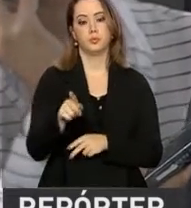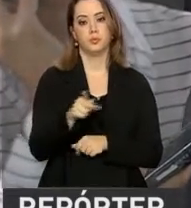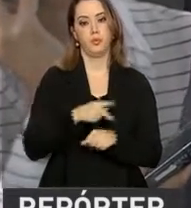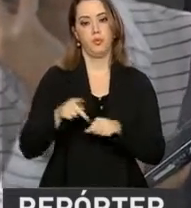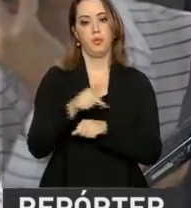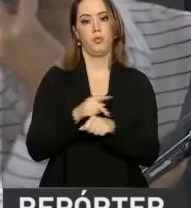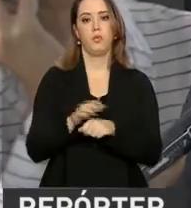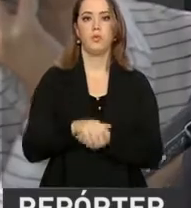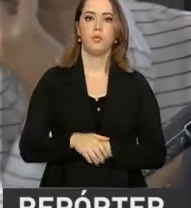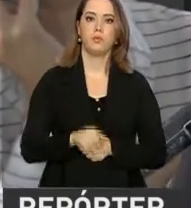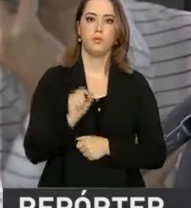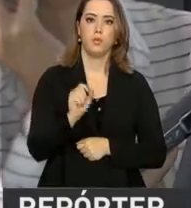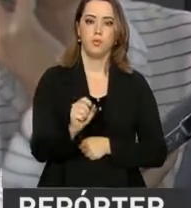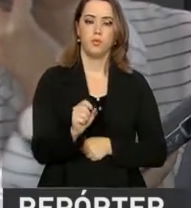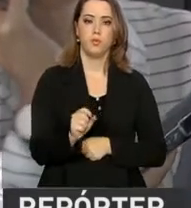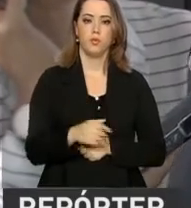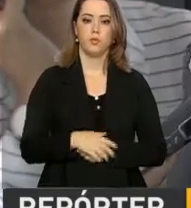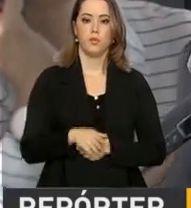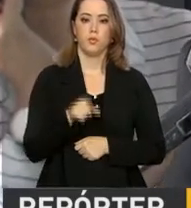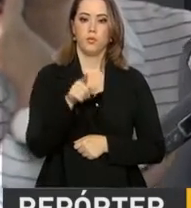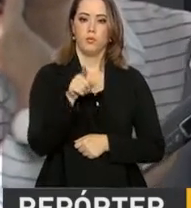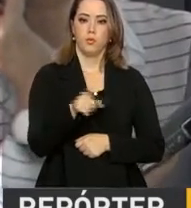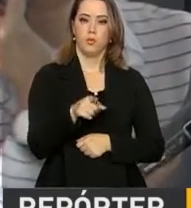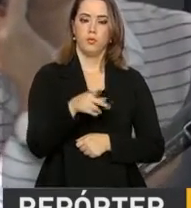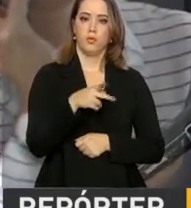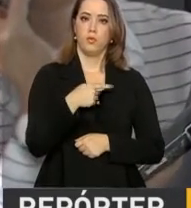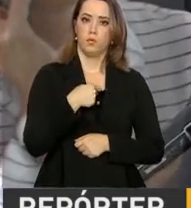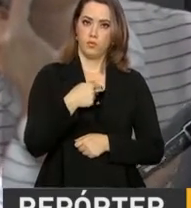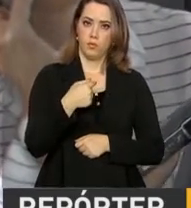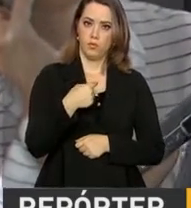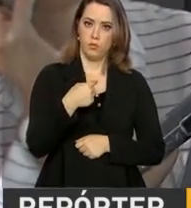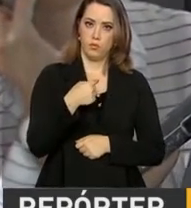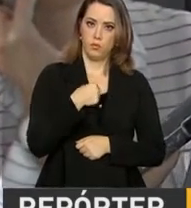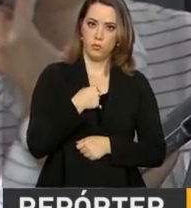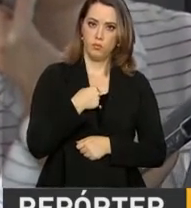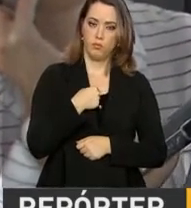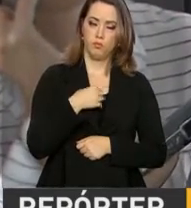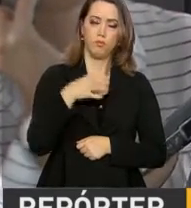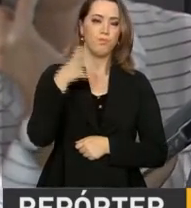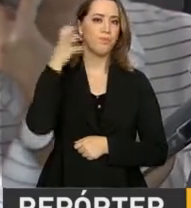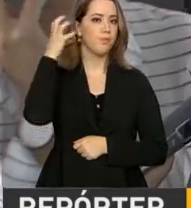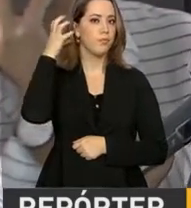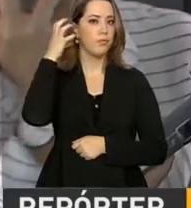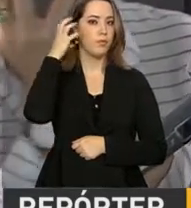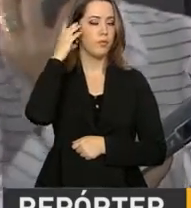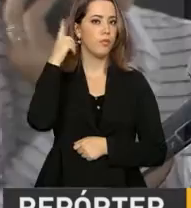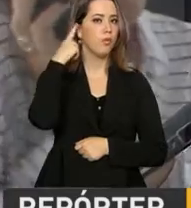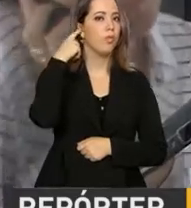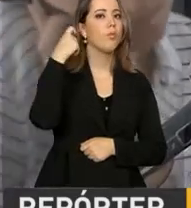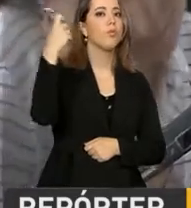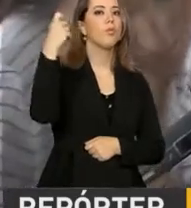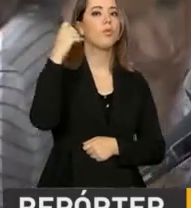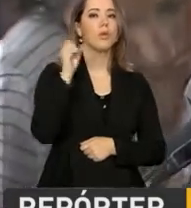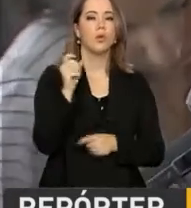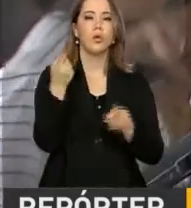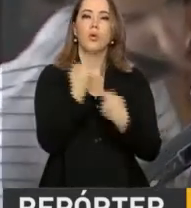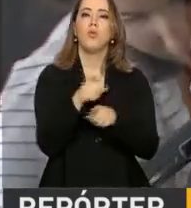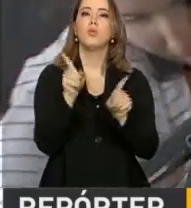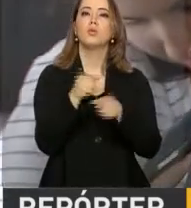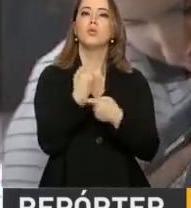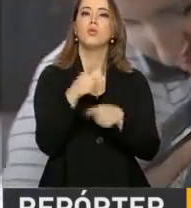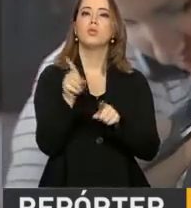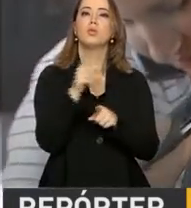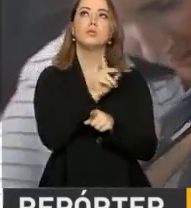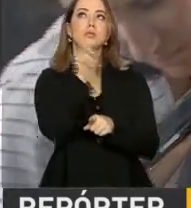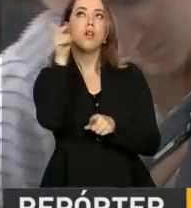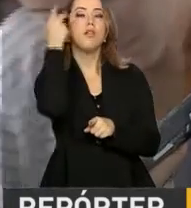ao presidente da República o seguinte: soou como uma música no Fórum Econômico Global, lá em